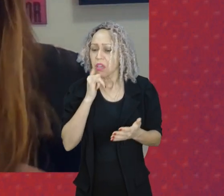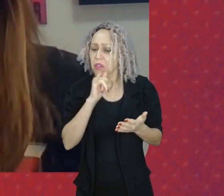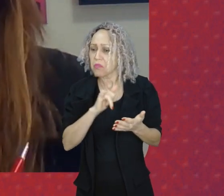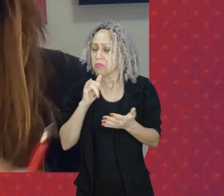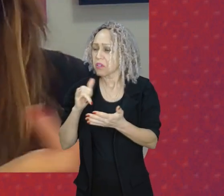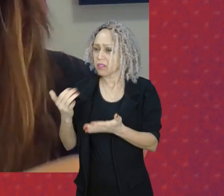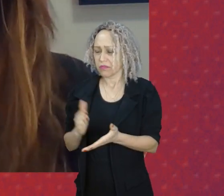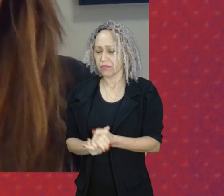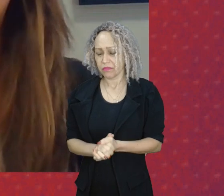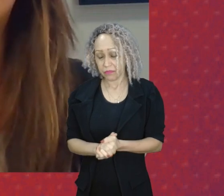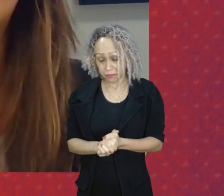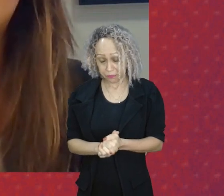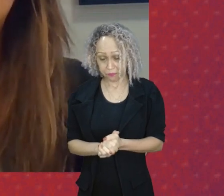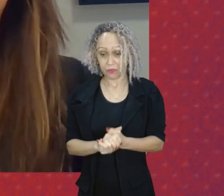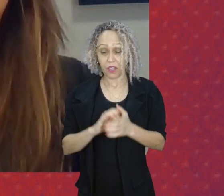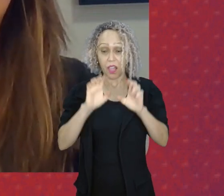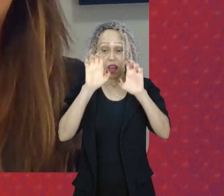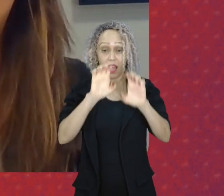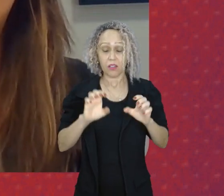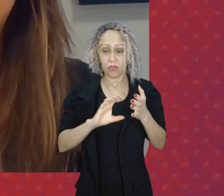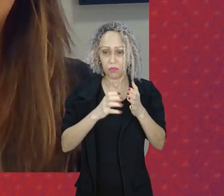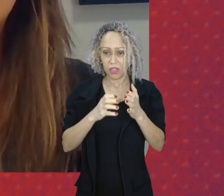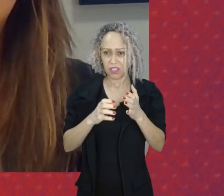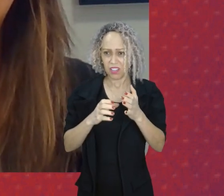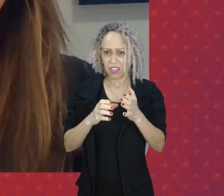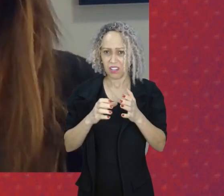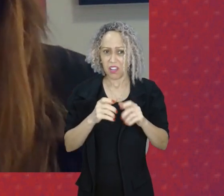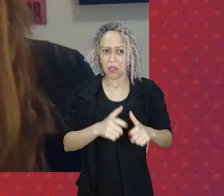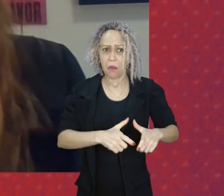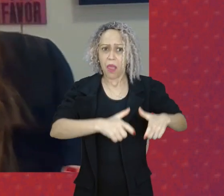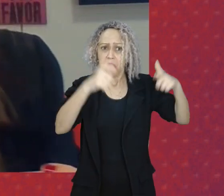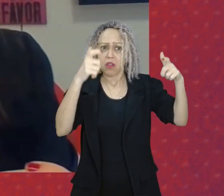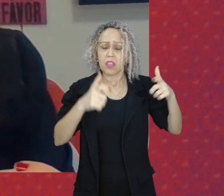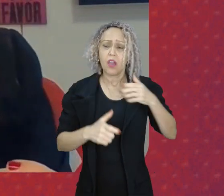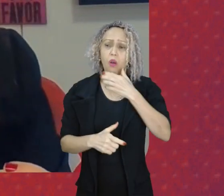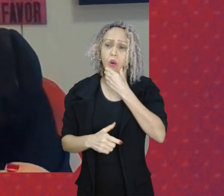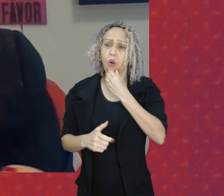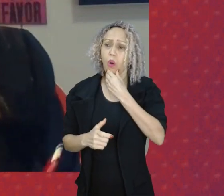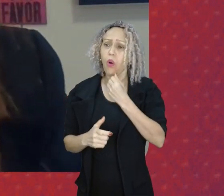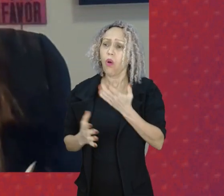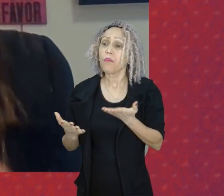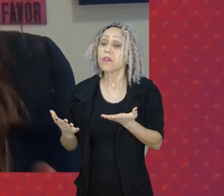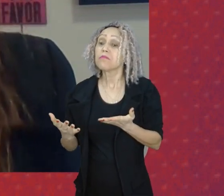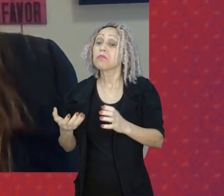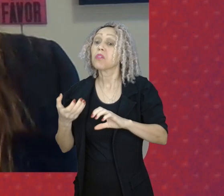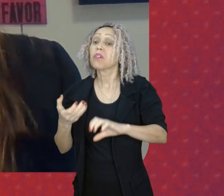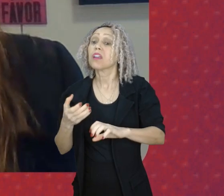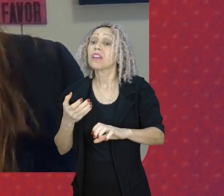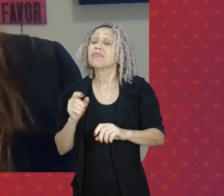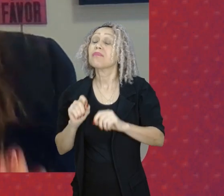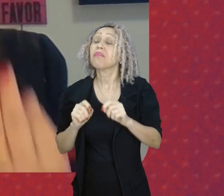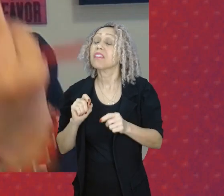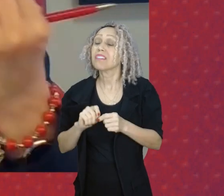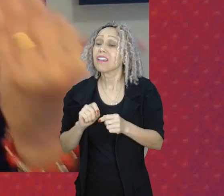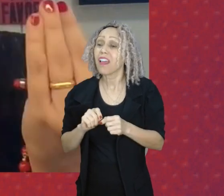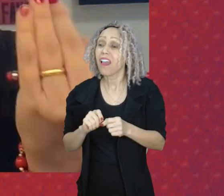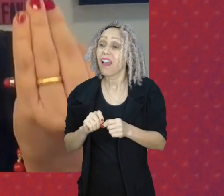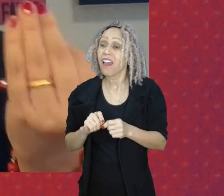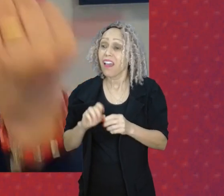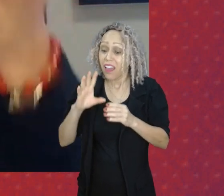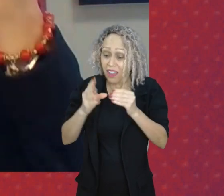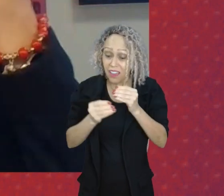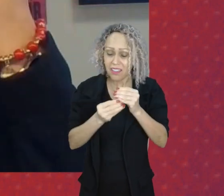masculino, a estrutura dos partidos políticos é majoritariamente masculina, e o que o Congresso Nacional fez? Ele aprovou uma